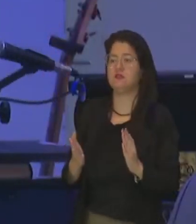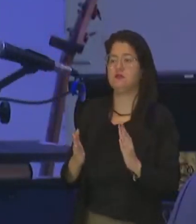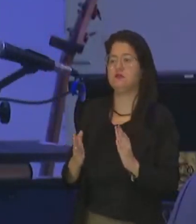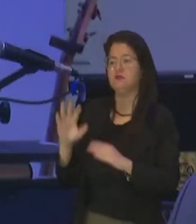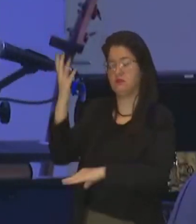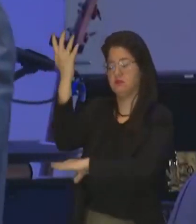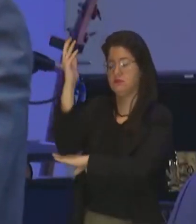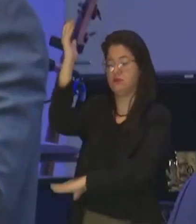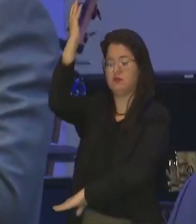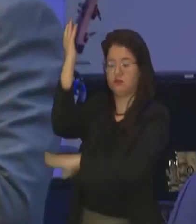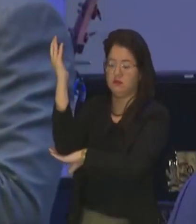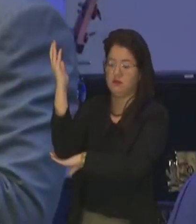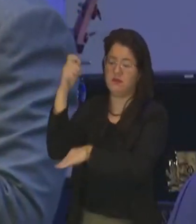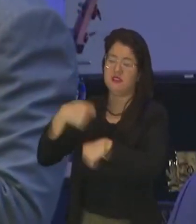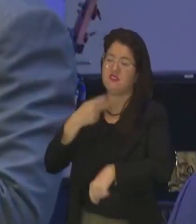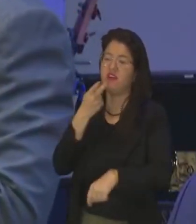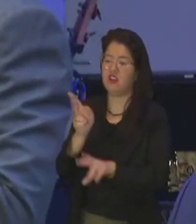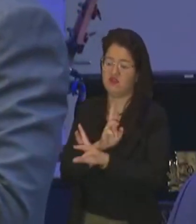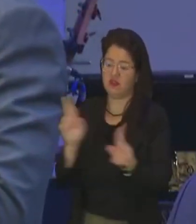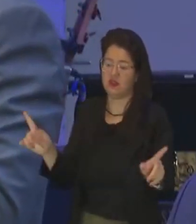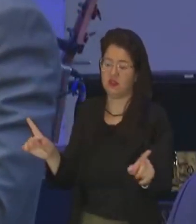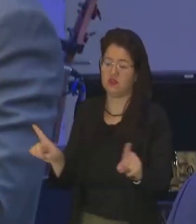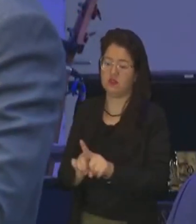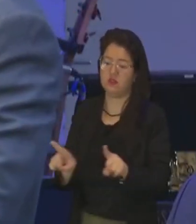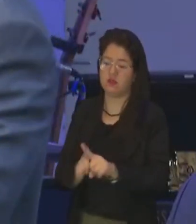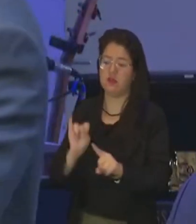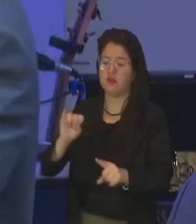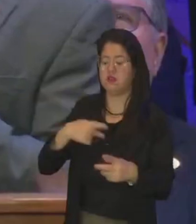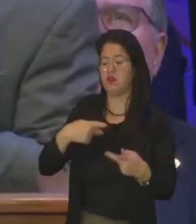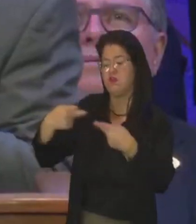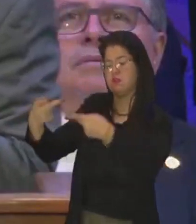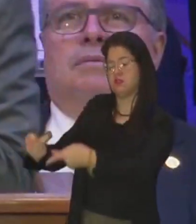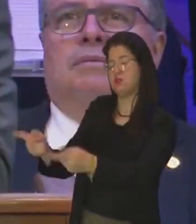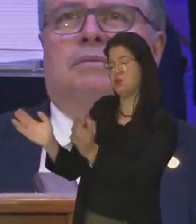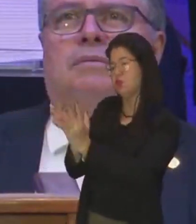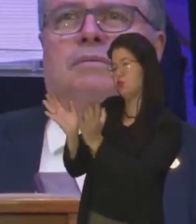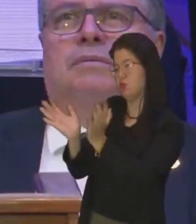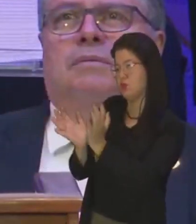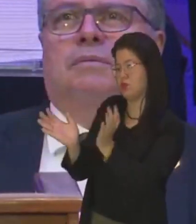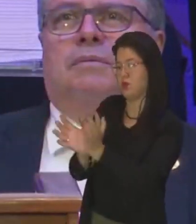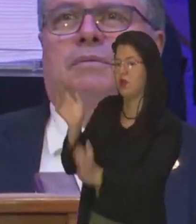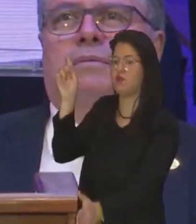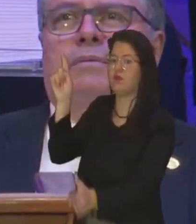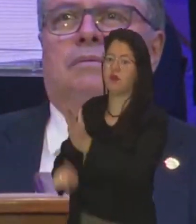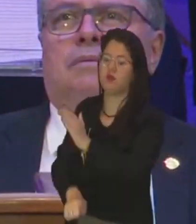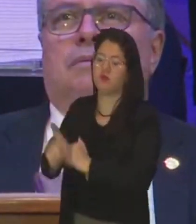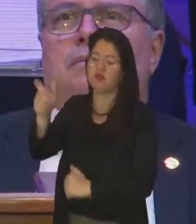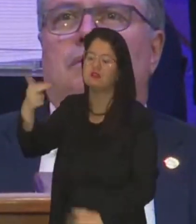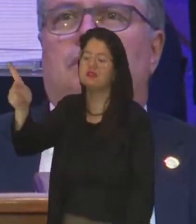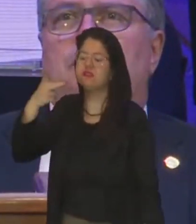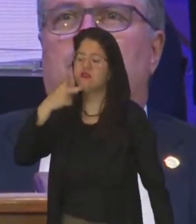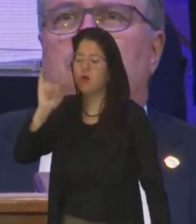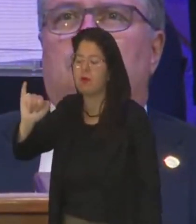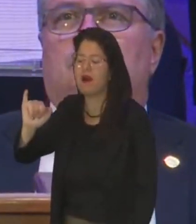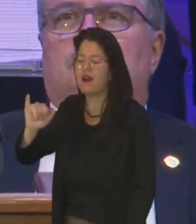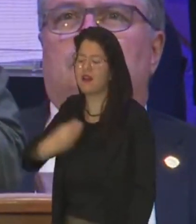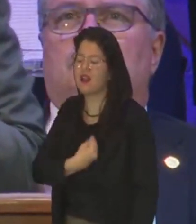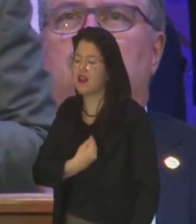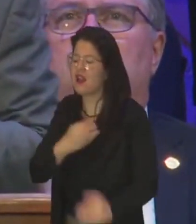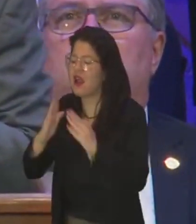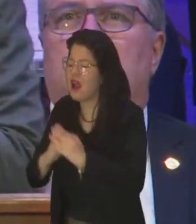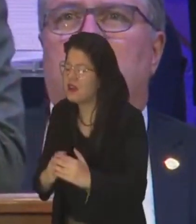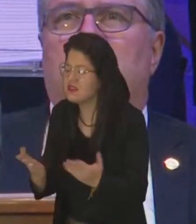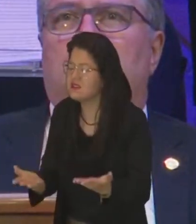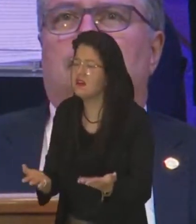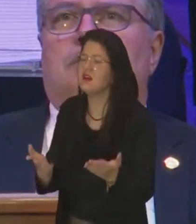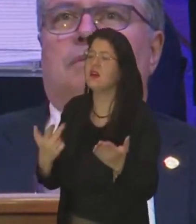né? Se eu estou visitando na aldeia e vou perguntar para alguém, o seu pai está em casa? Literalmente eu